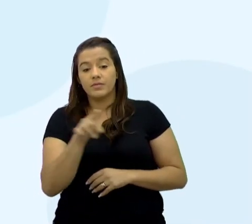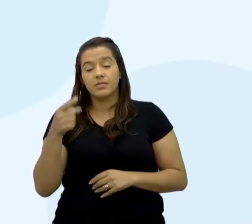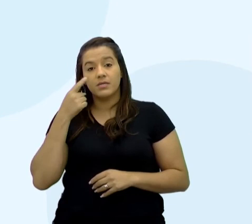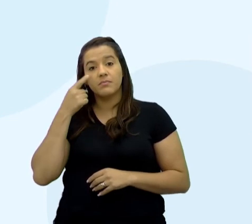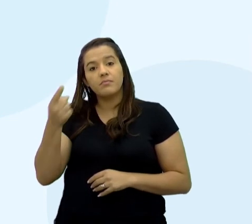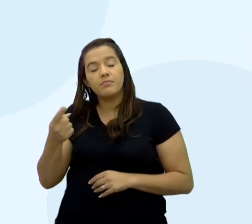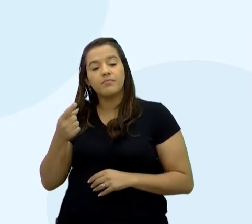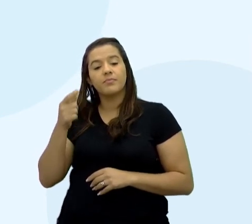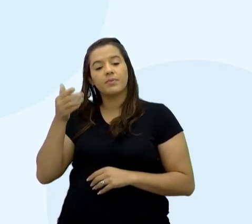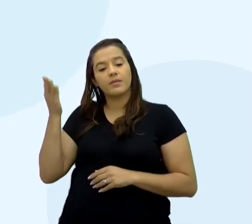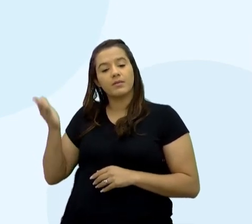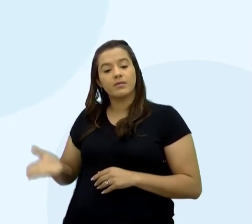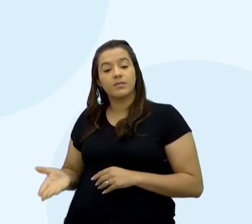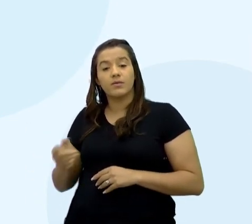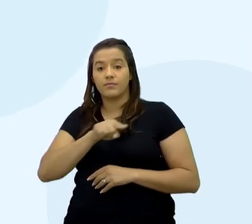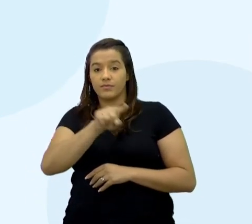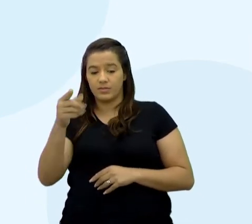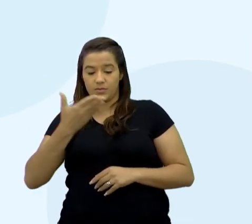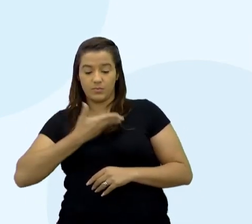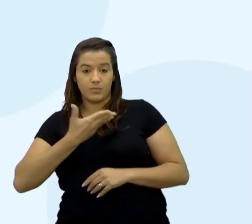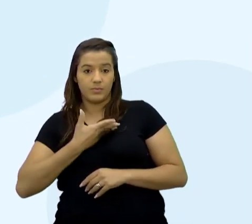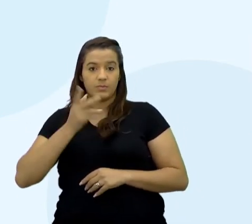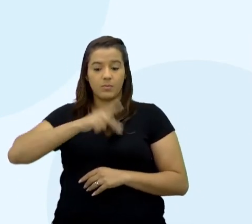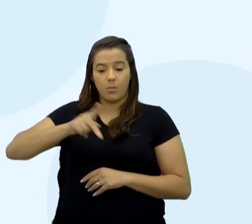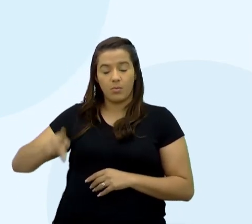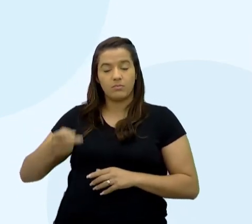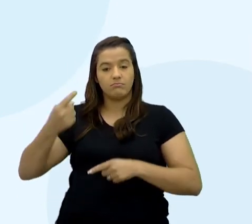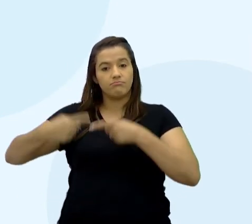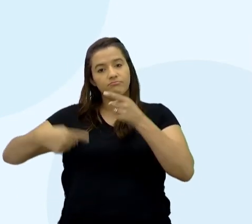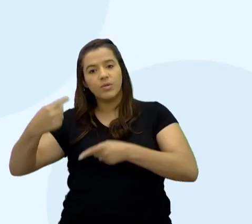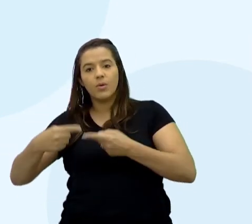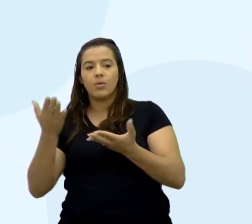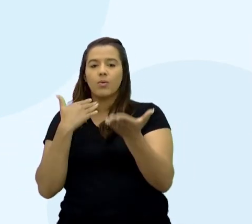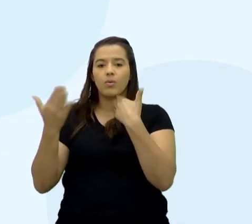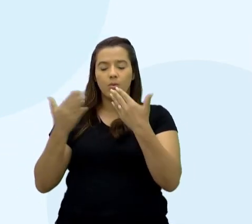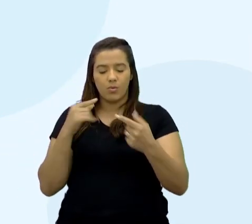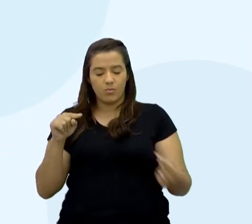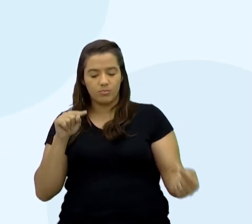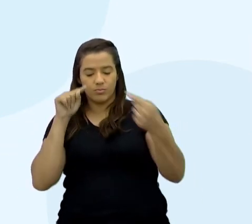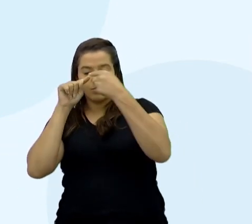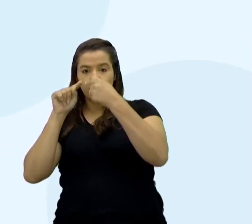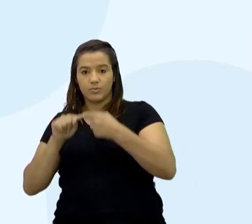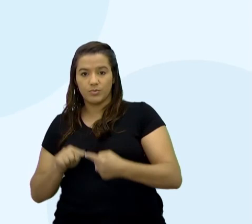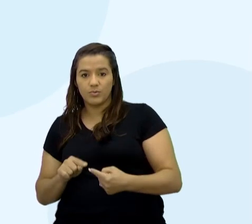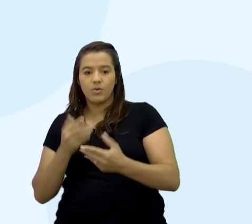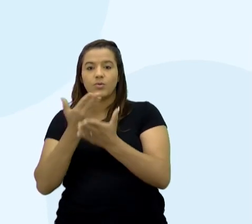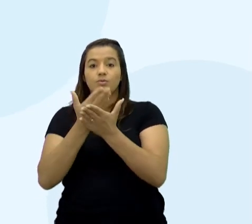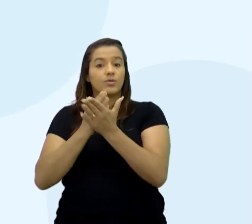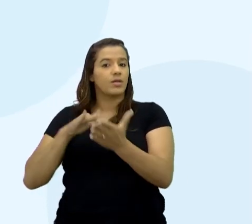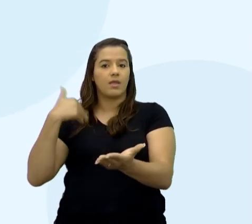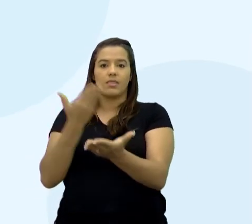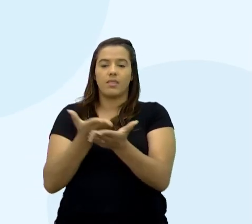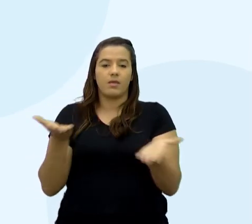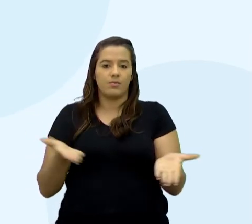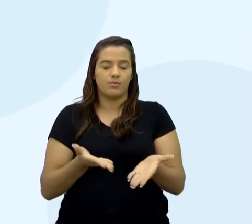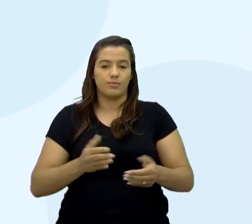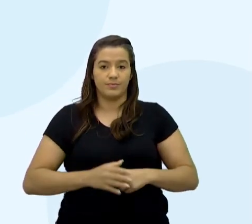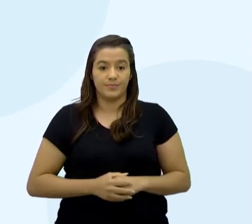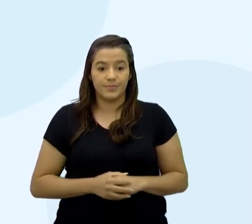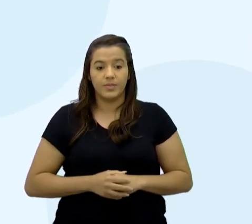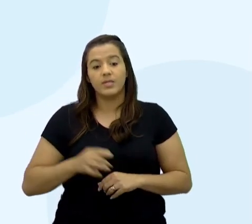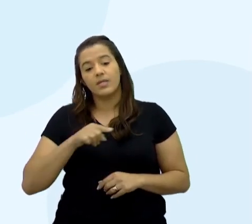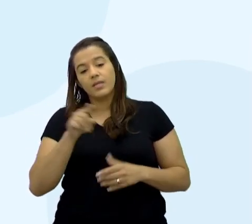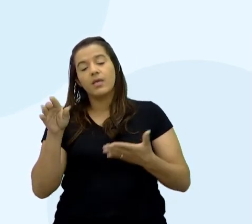tira abaixo, discuta com seus colegas e professores sobre como podemos relacioná-la com os conteúdos estudados até aqui. Sugerimos